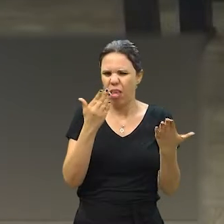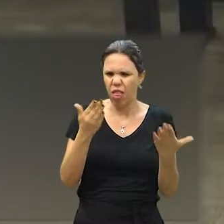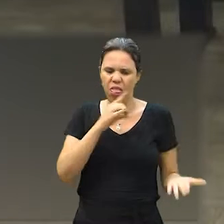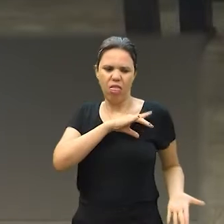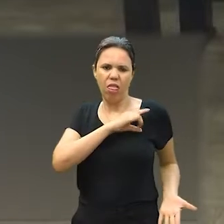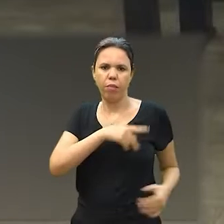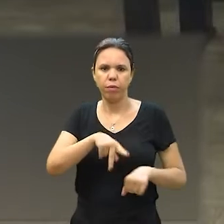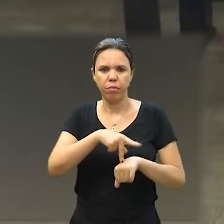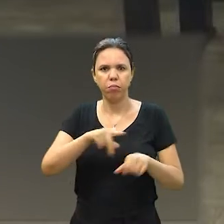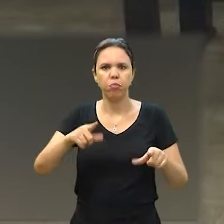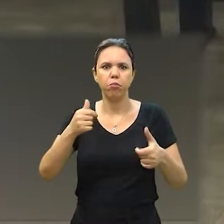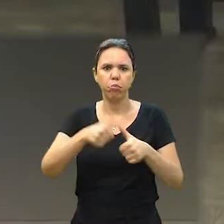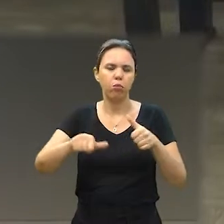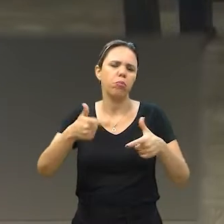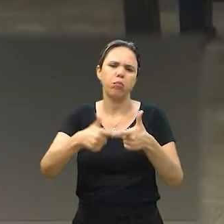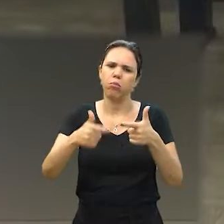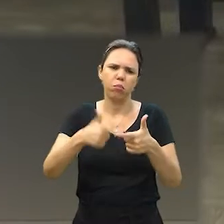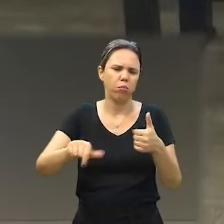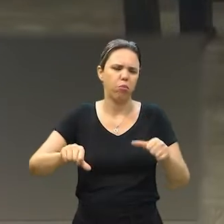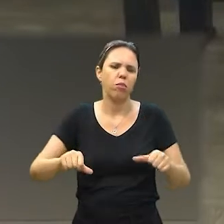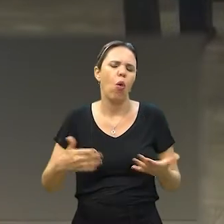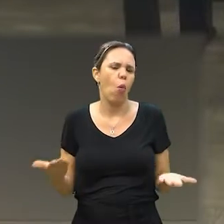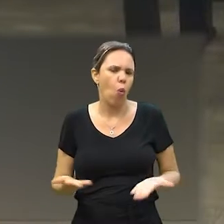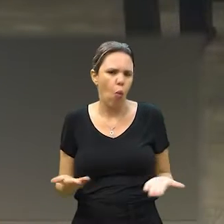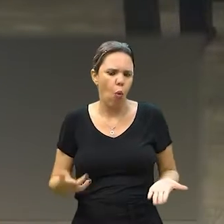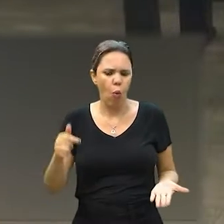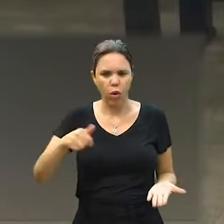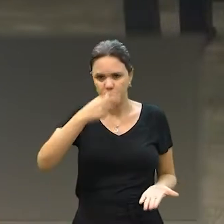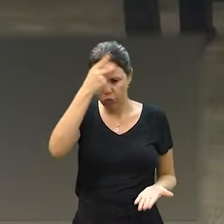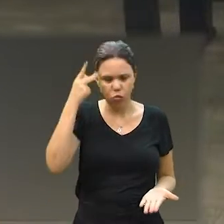Hoje, os aposentados chilenos